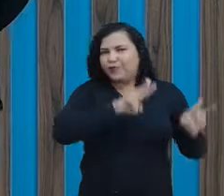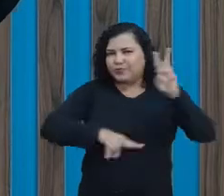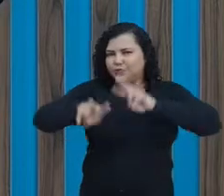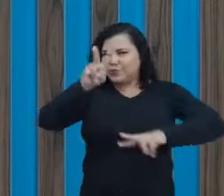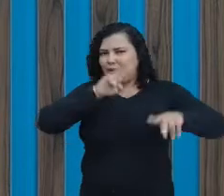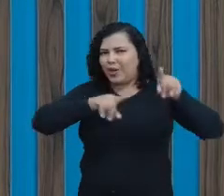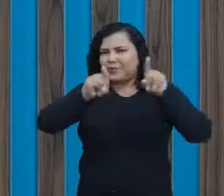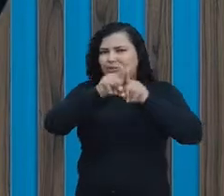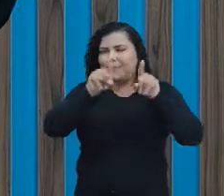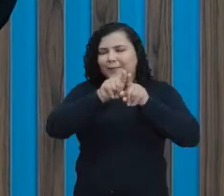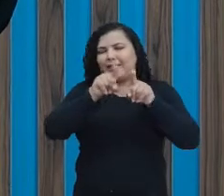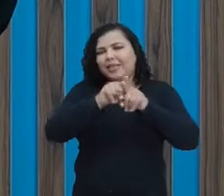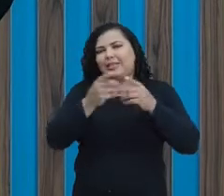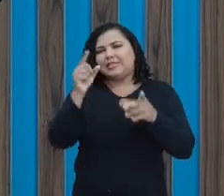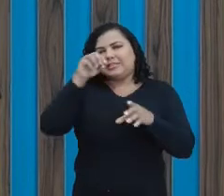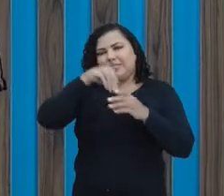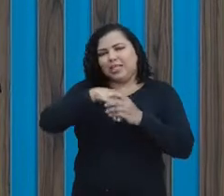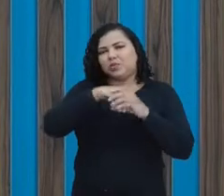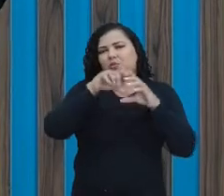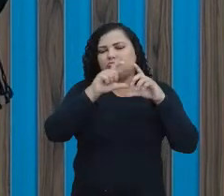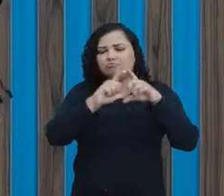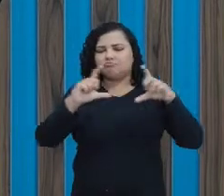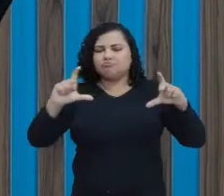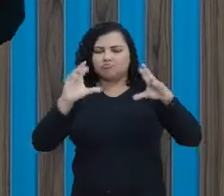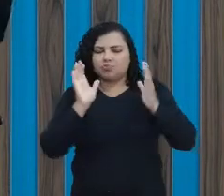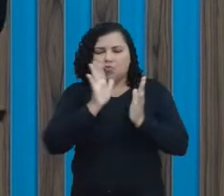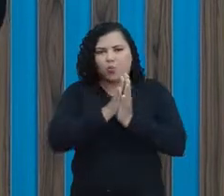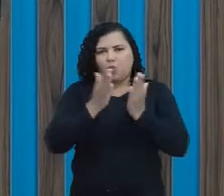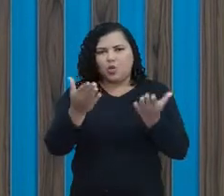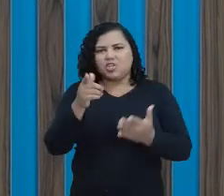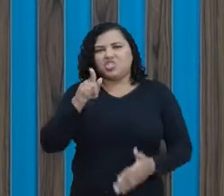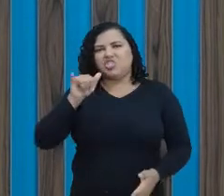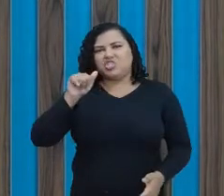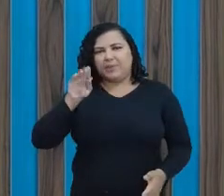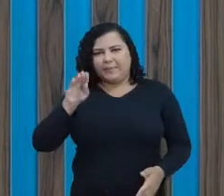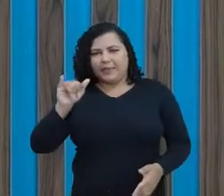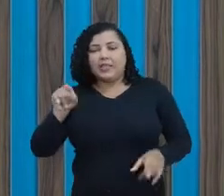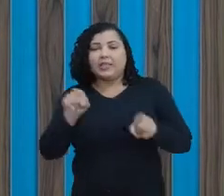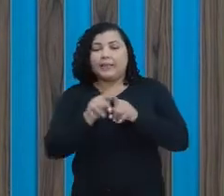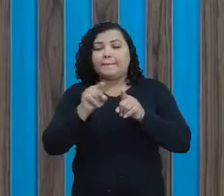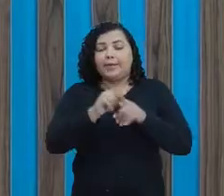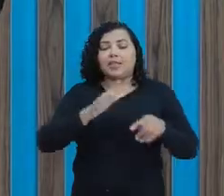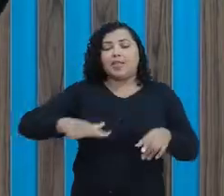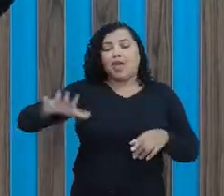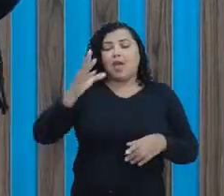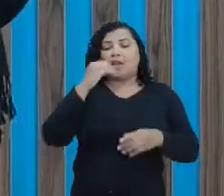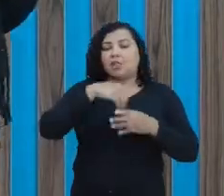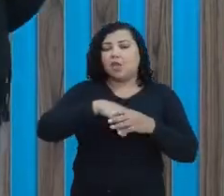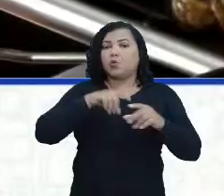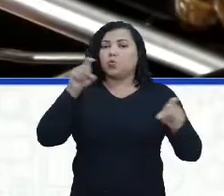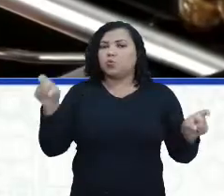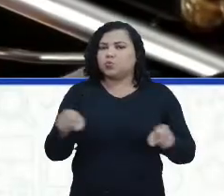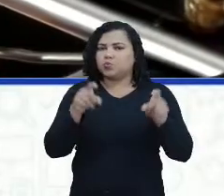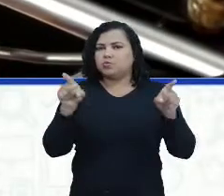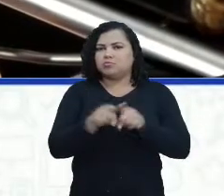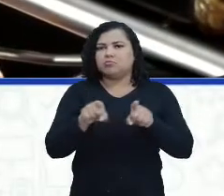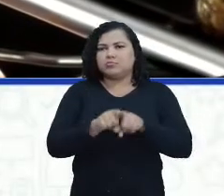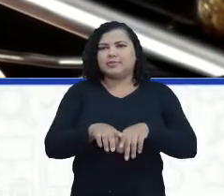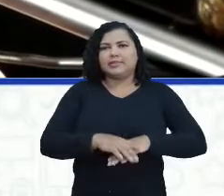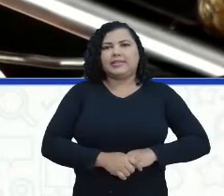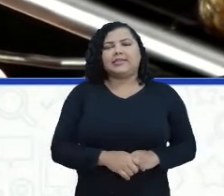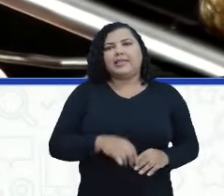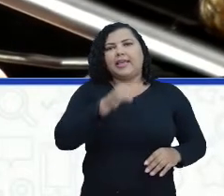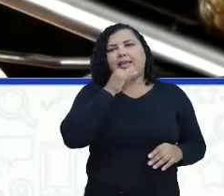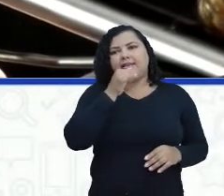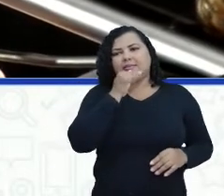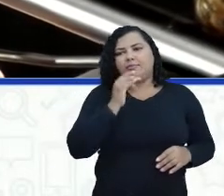no caso dos gibis, quanto nos ambientes digitais também. E tem aquela